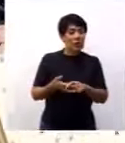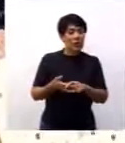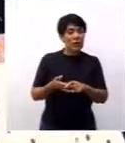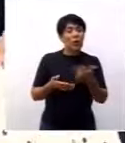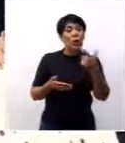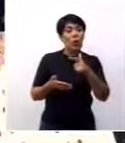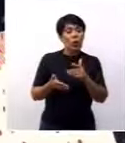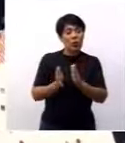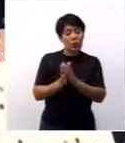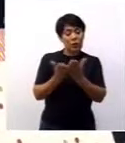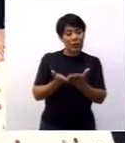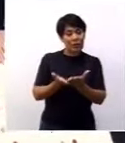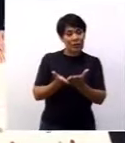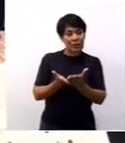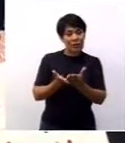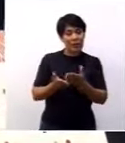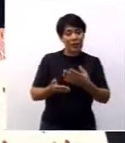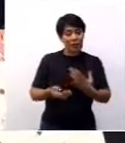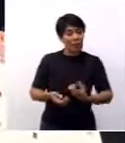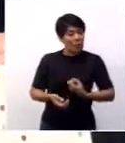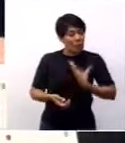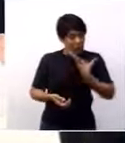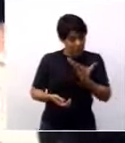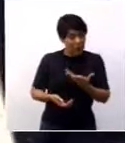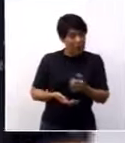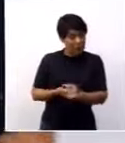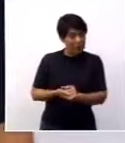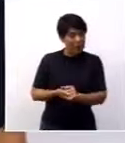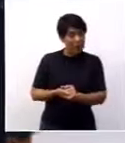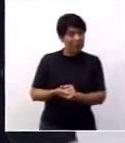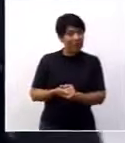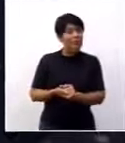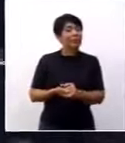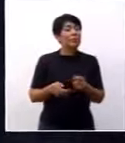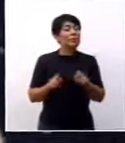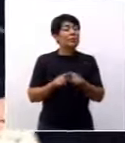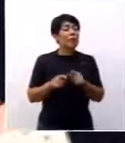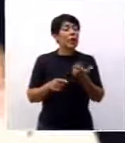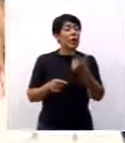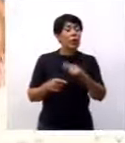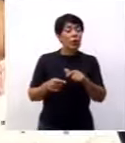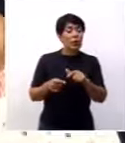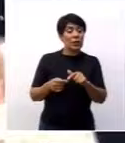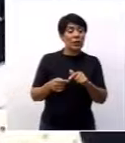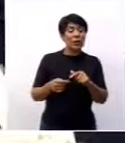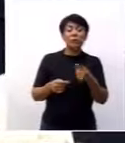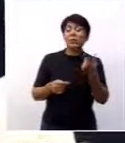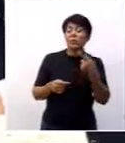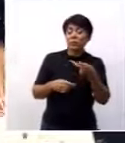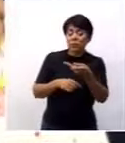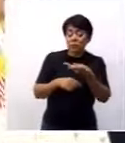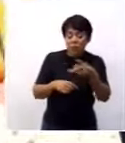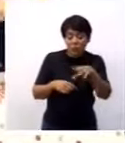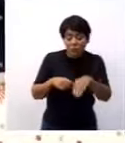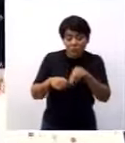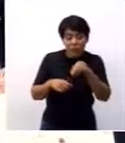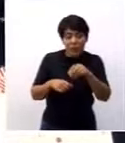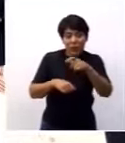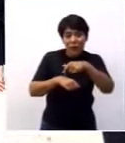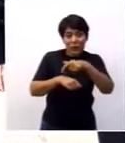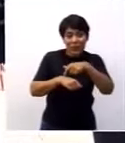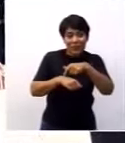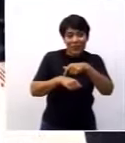poema, esmalha, aqui. Quando eu trago, olha o nosso